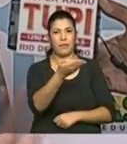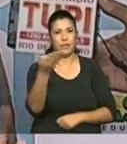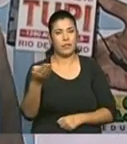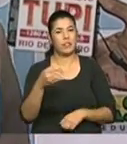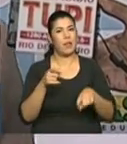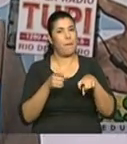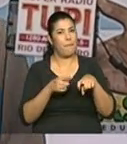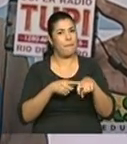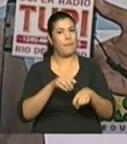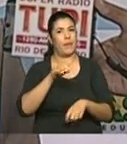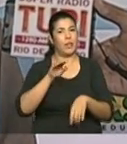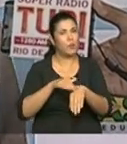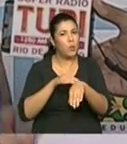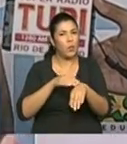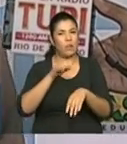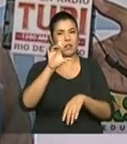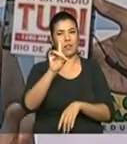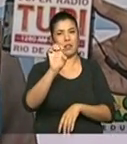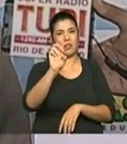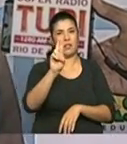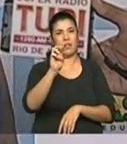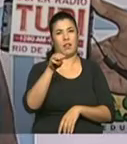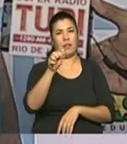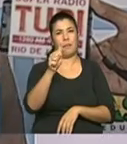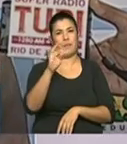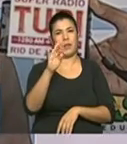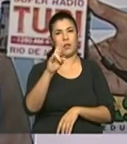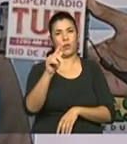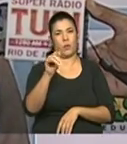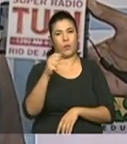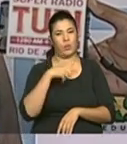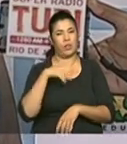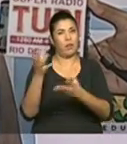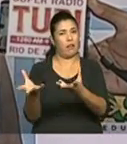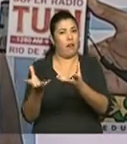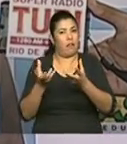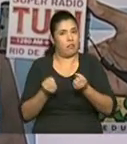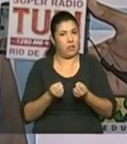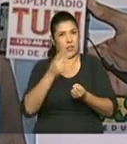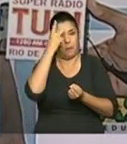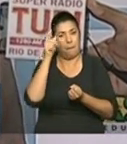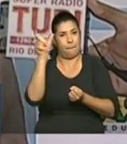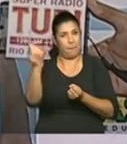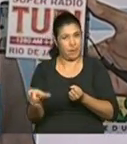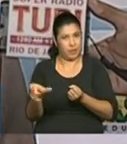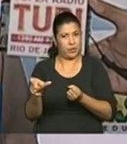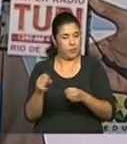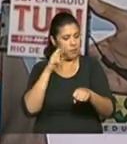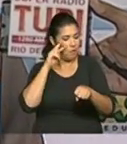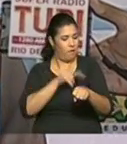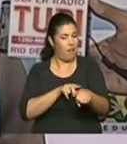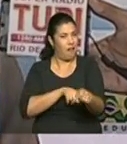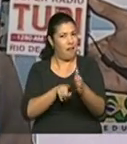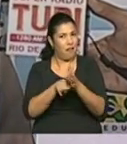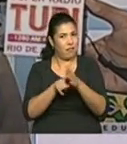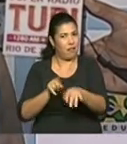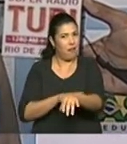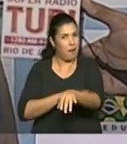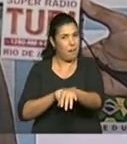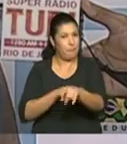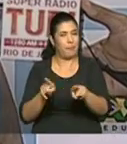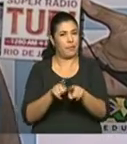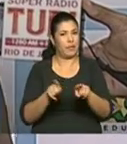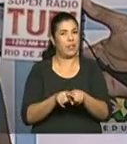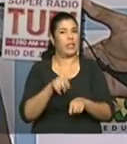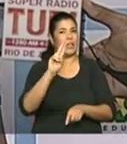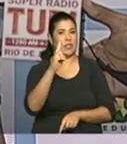tem um papel importante, até porque recebem uma parte dos casos. Mas, efetivamente, a hanseníase é uma doença que pode e deve ser